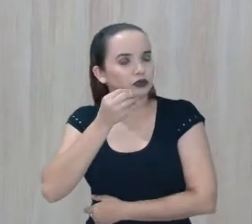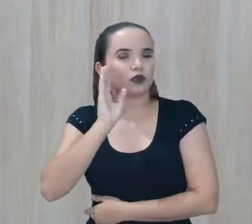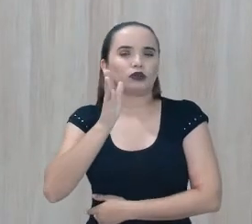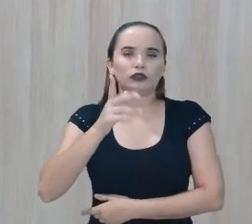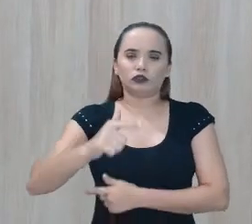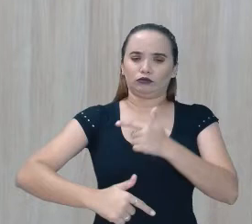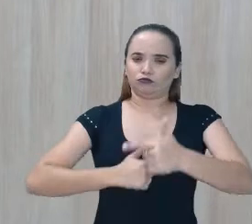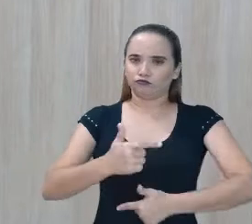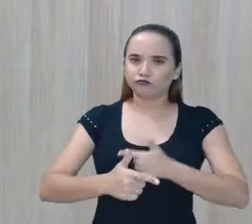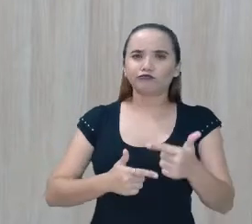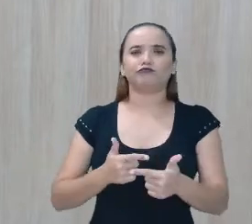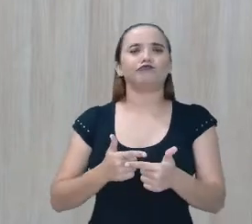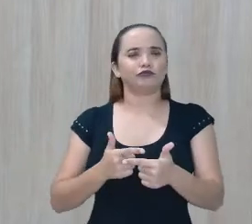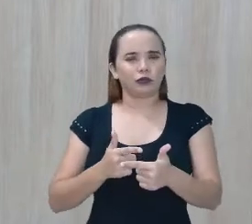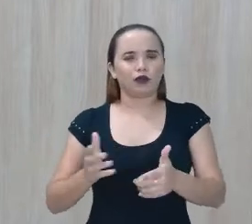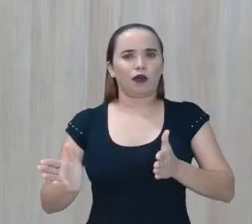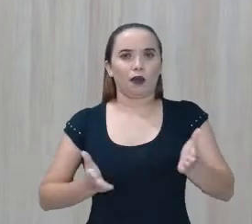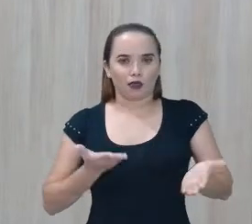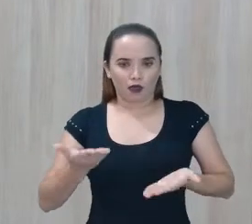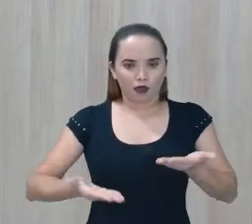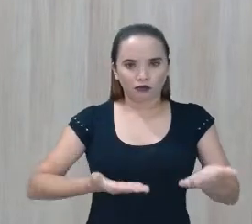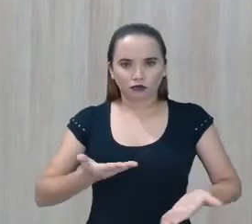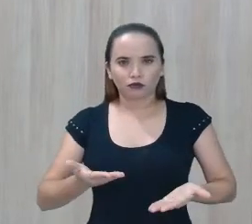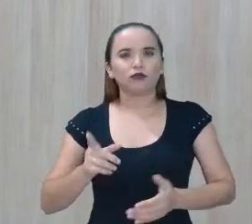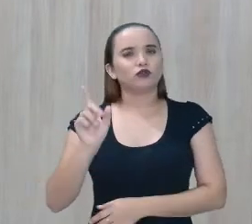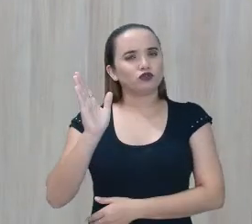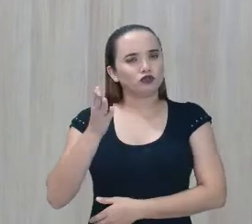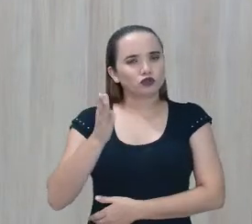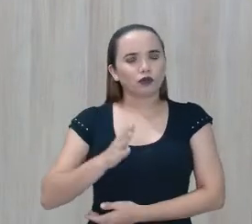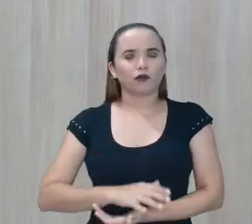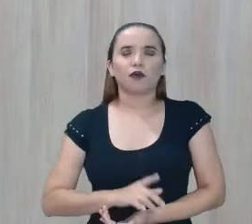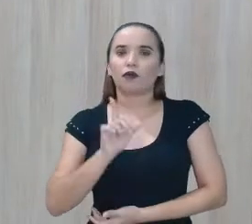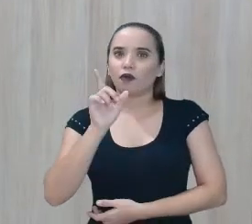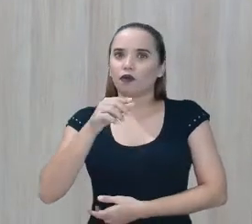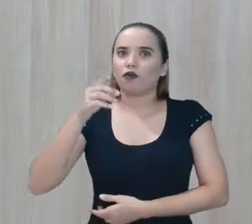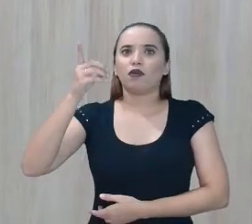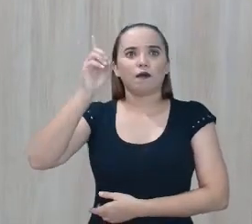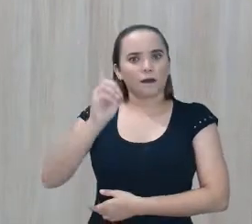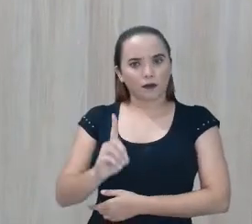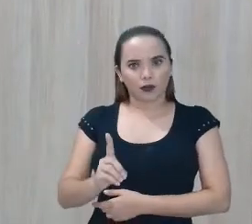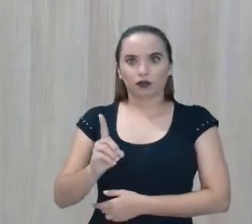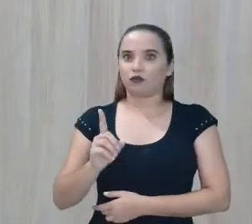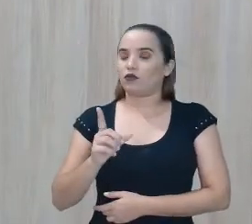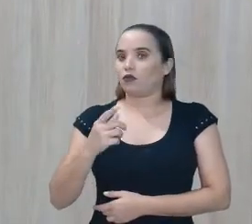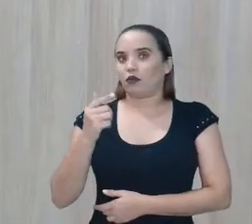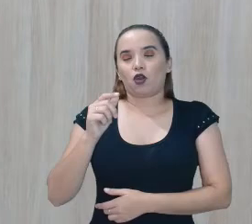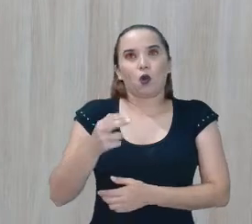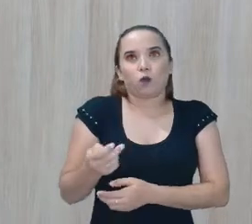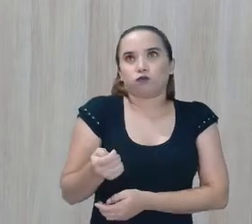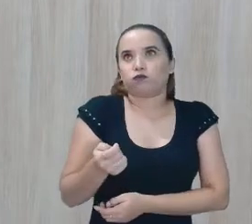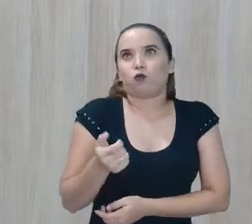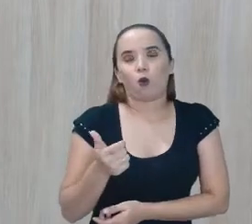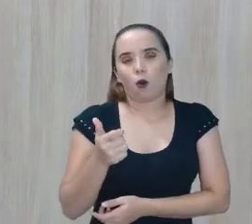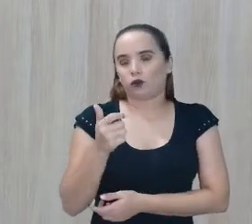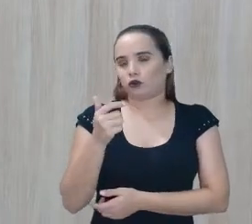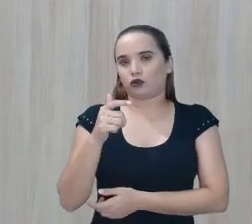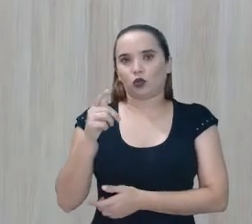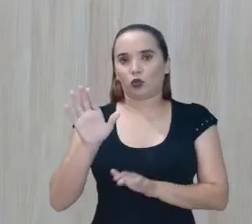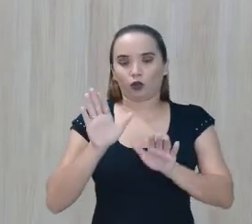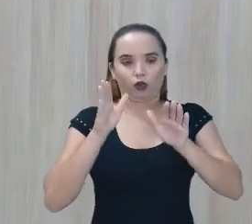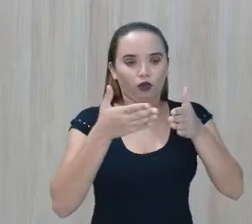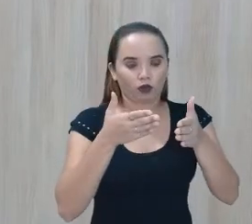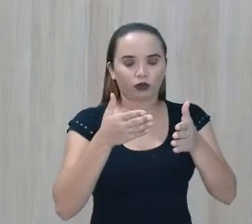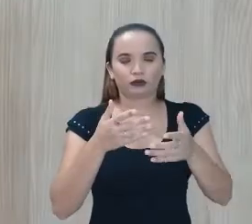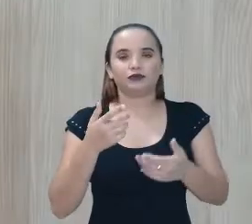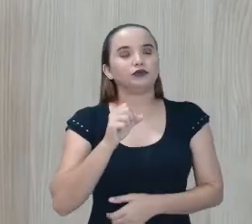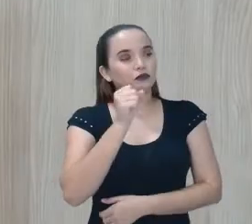de atender no AE, e é uma deficiência que nem sempre é tão notada. Exatamente.